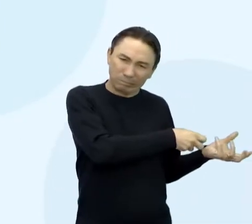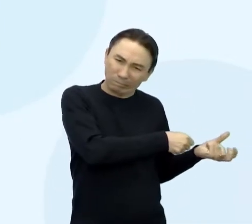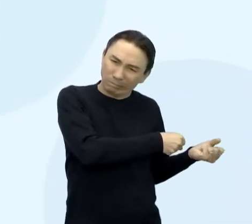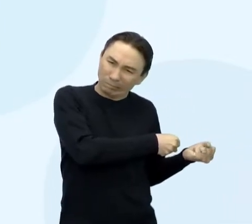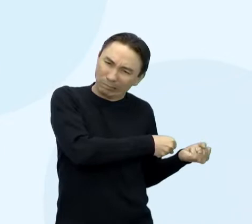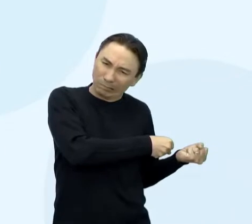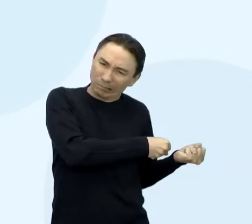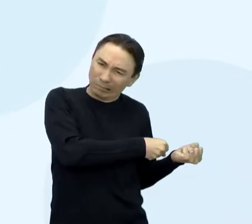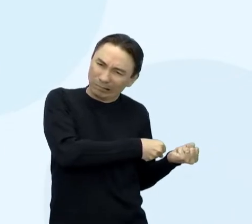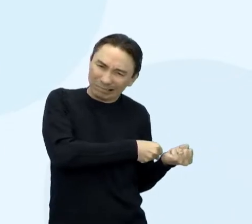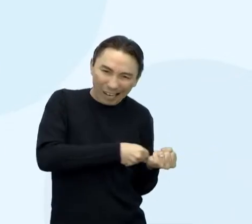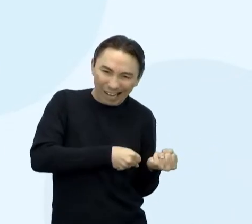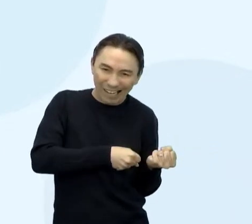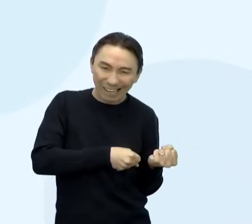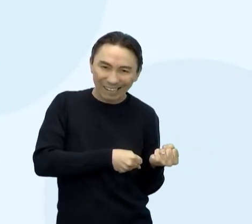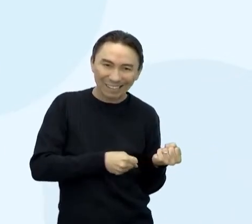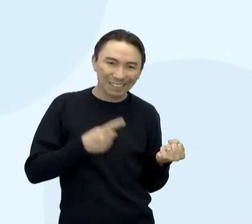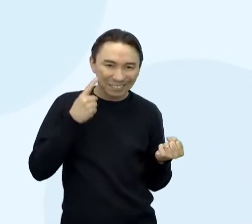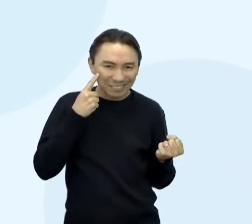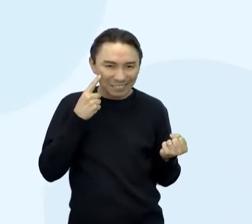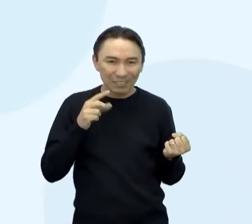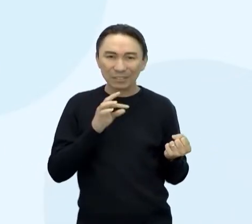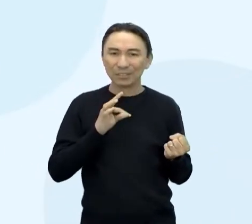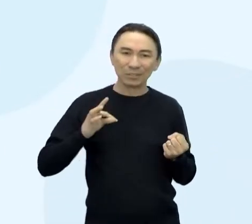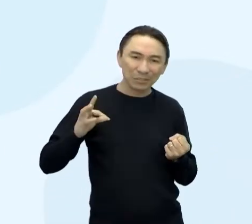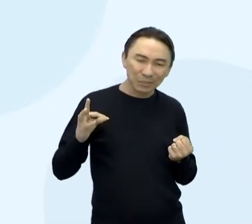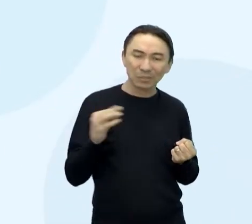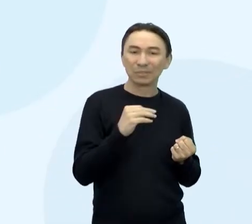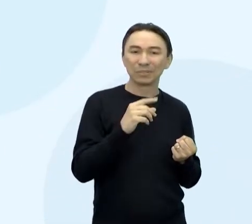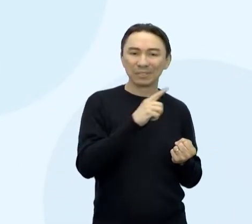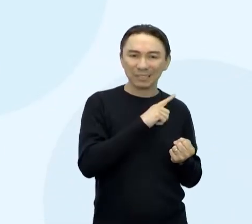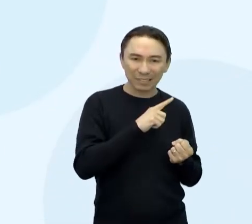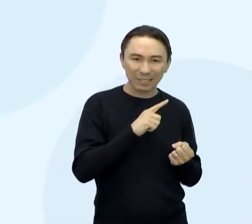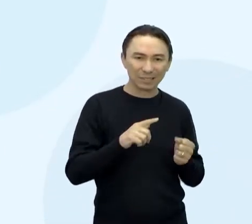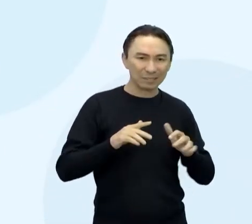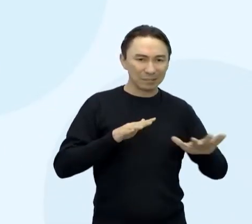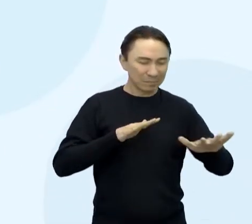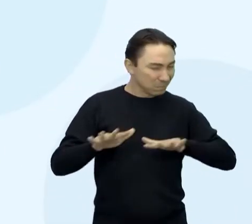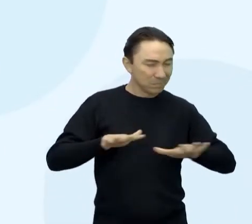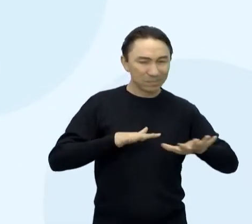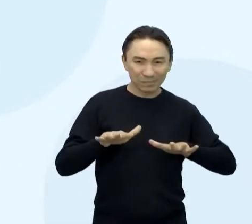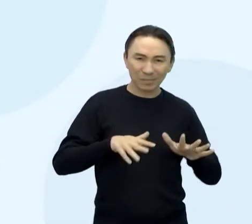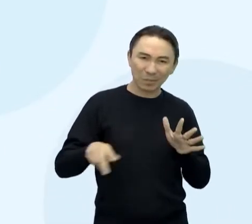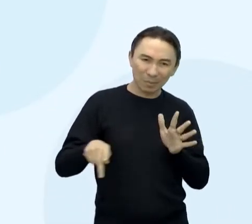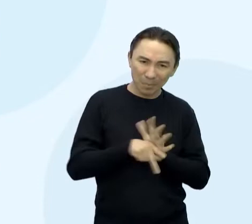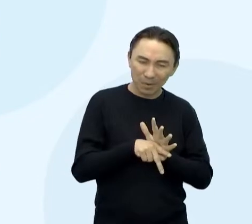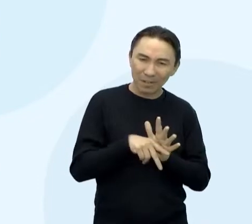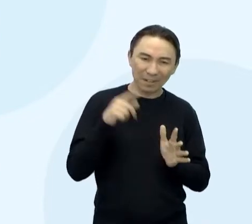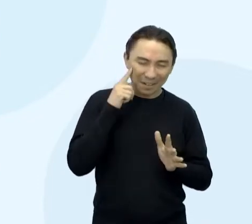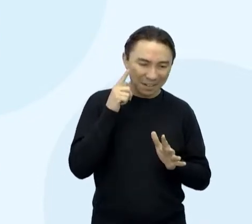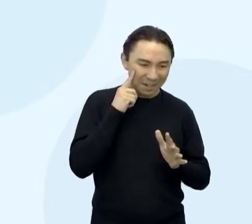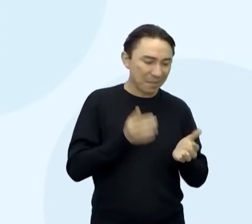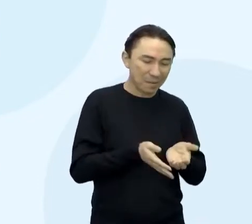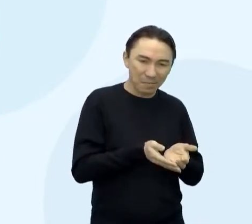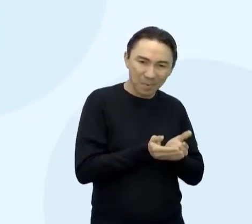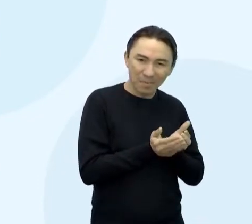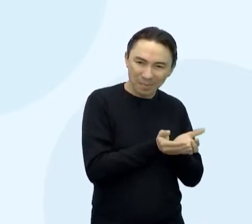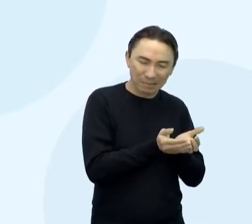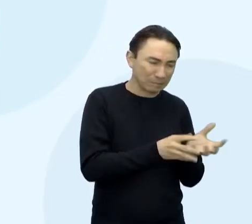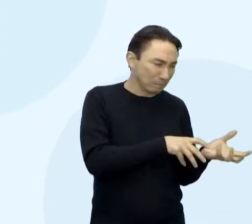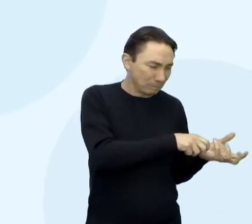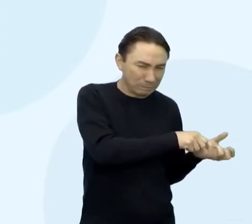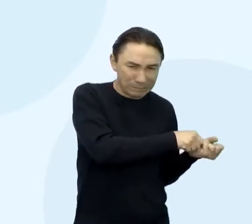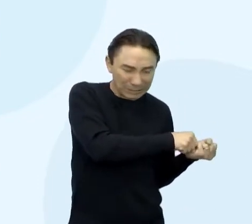têm um movimento específico para deslocar essa canoa, todos eles estão